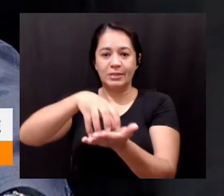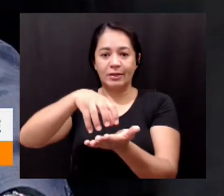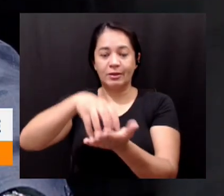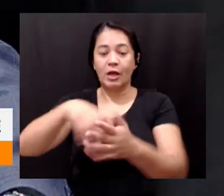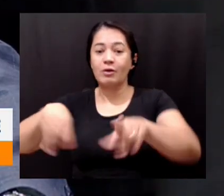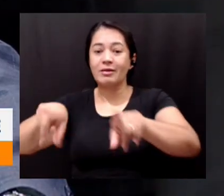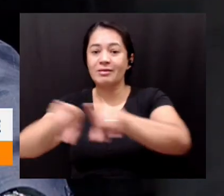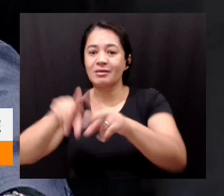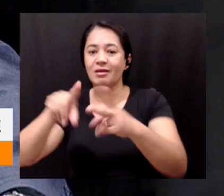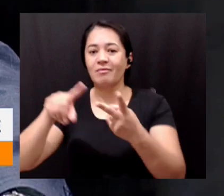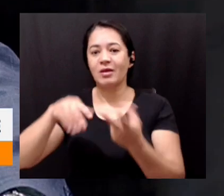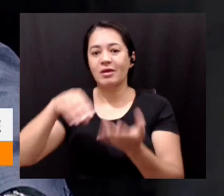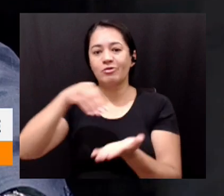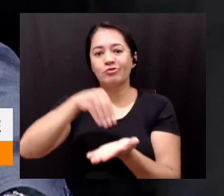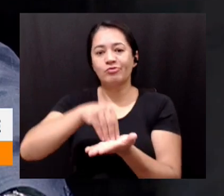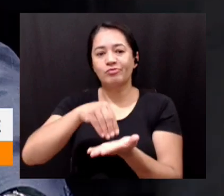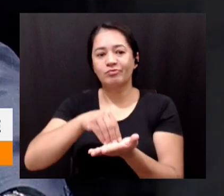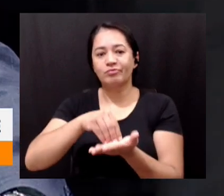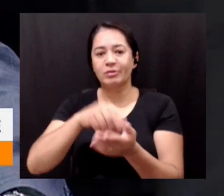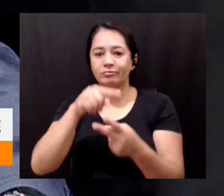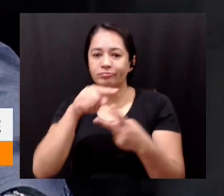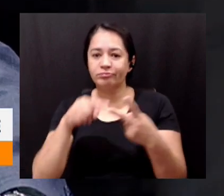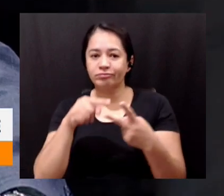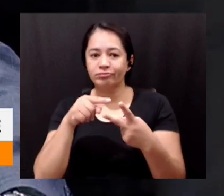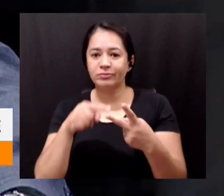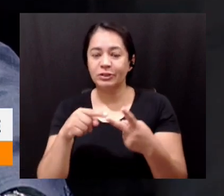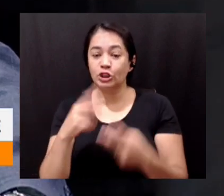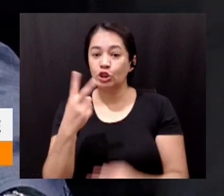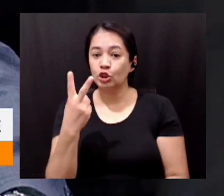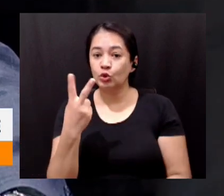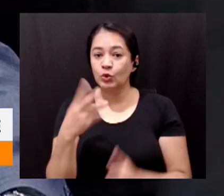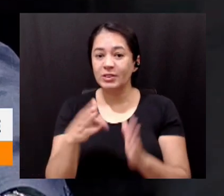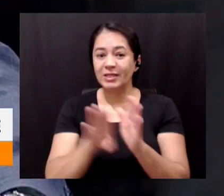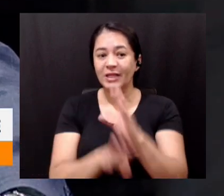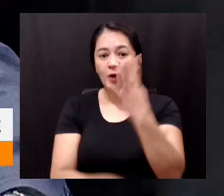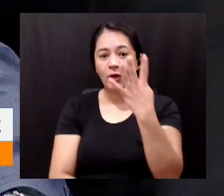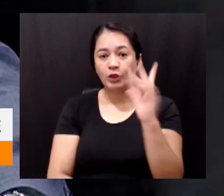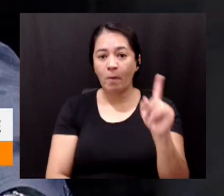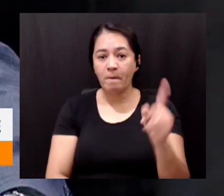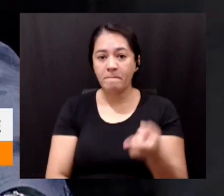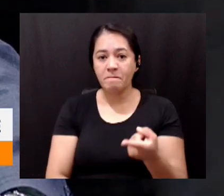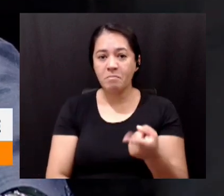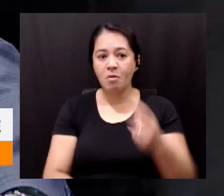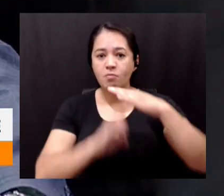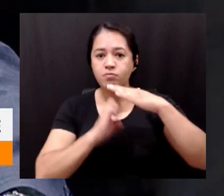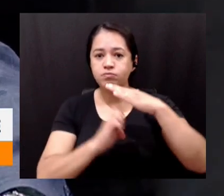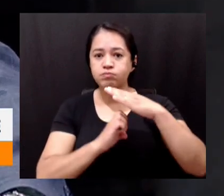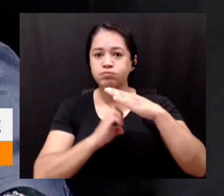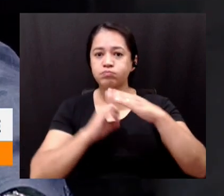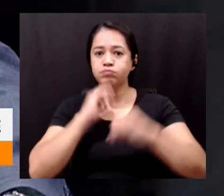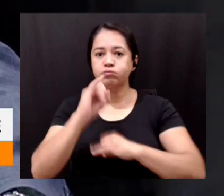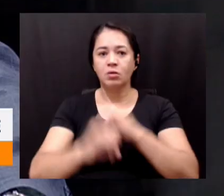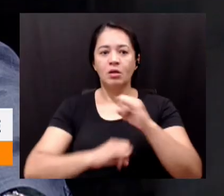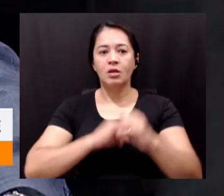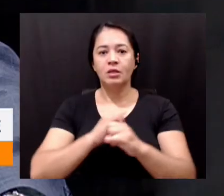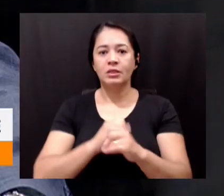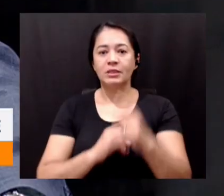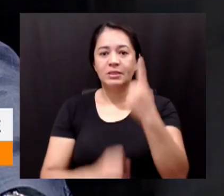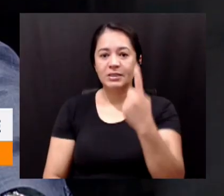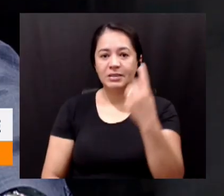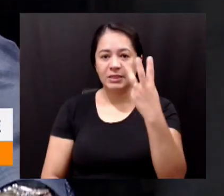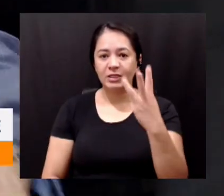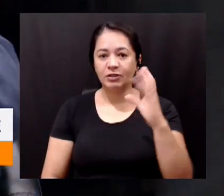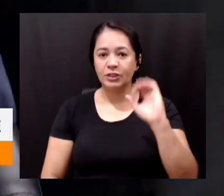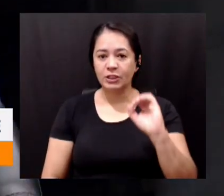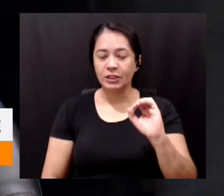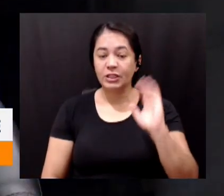desse nicho de 2 a 4 mil plataformas, 120, se não me engano, 130 fizeram já o licenciamento. Sim.